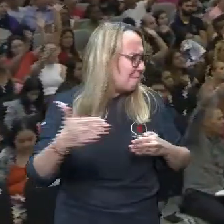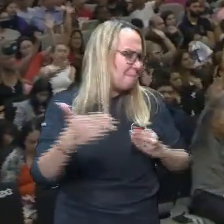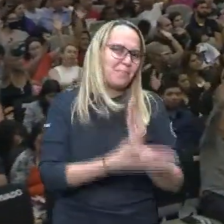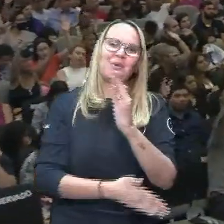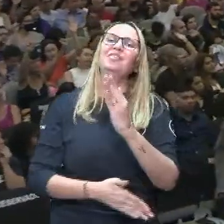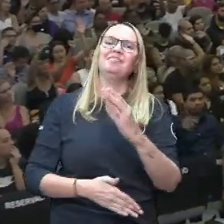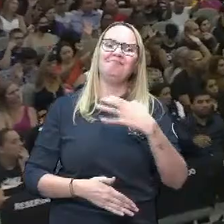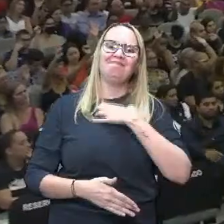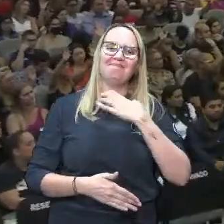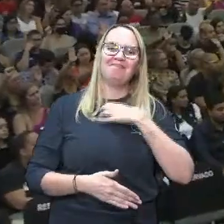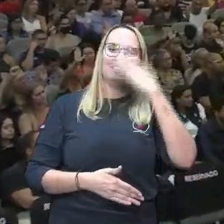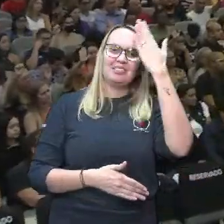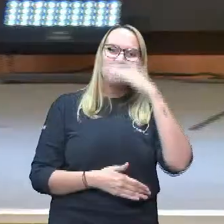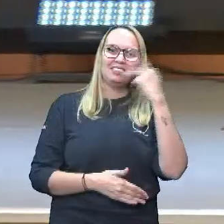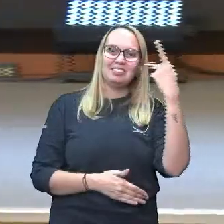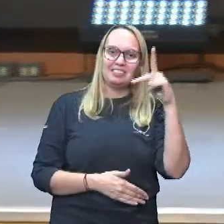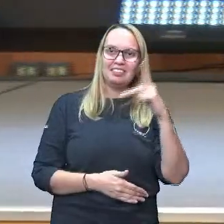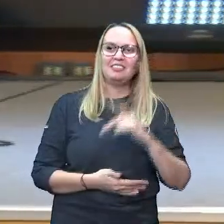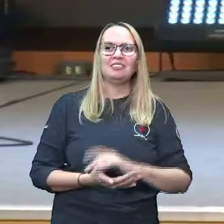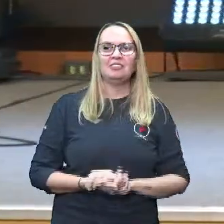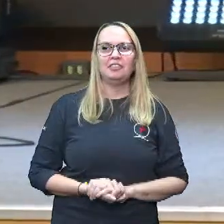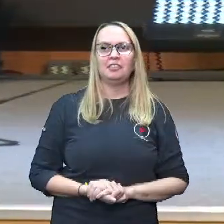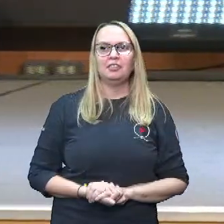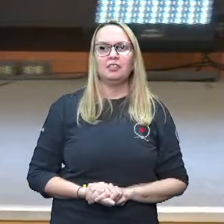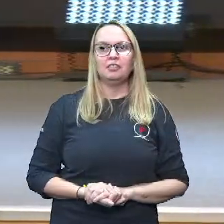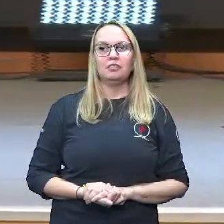estou sentindo a presença dele aqui.